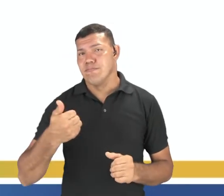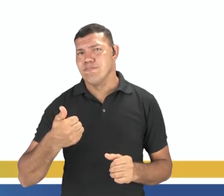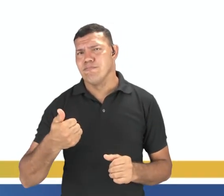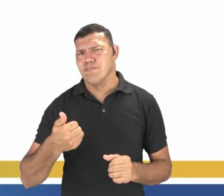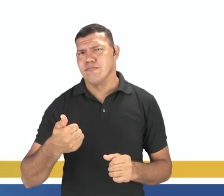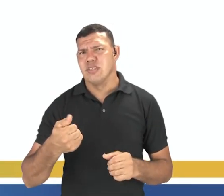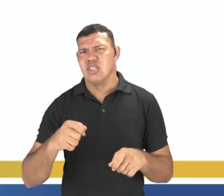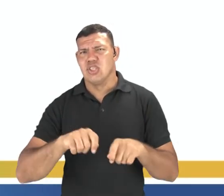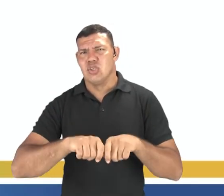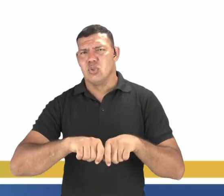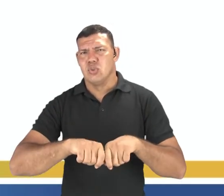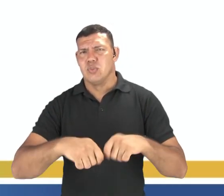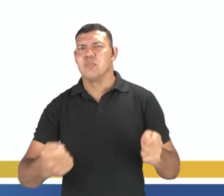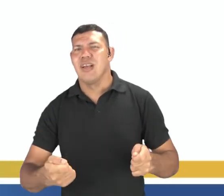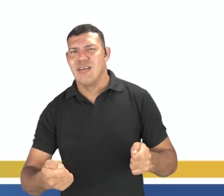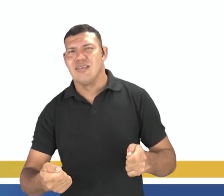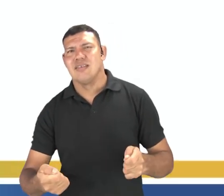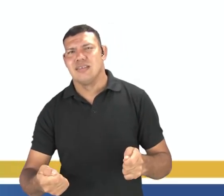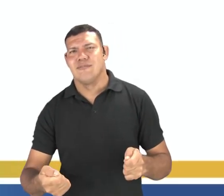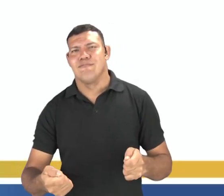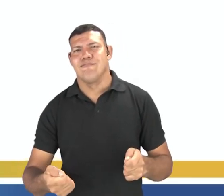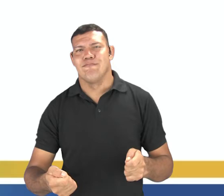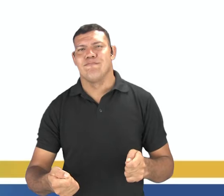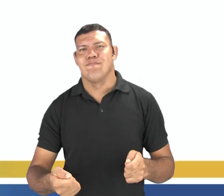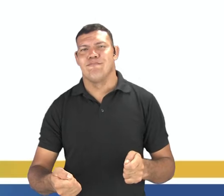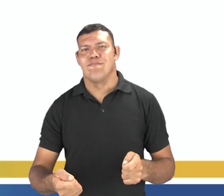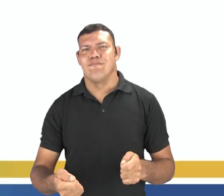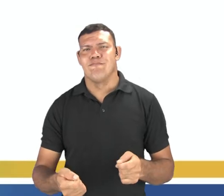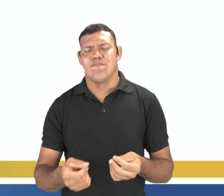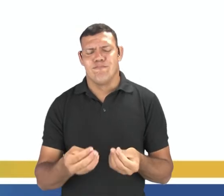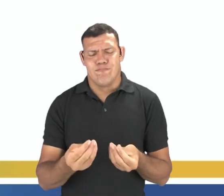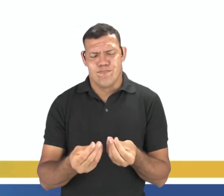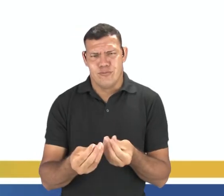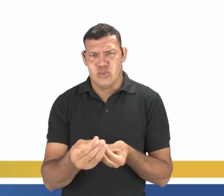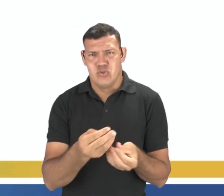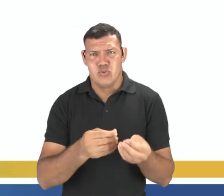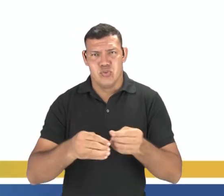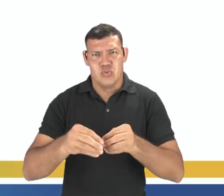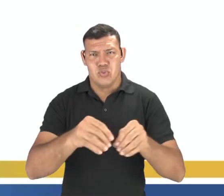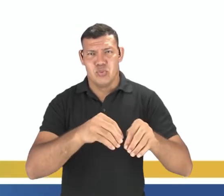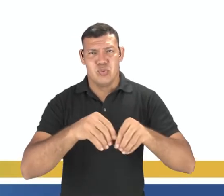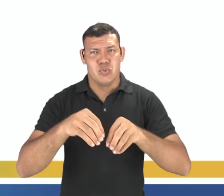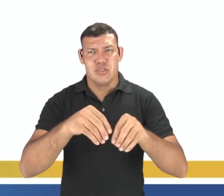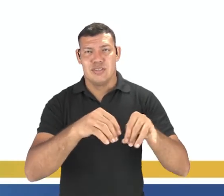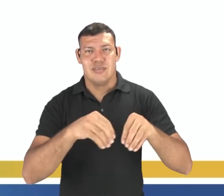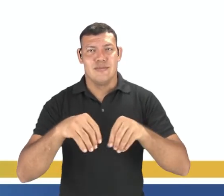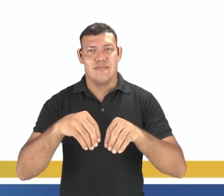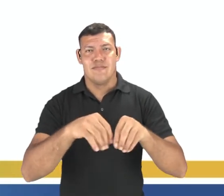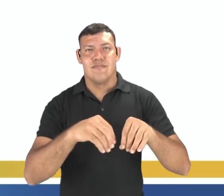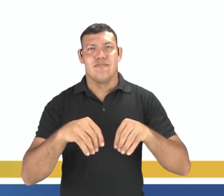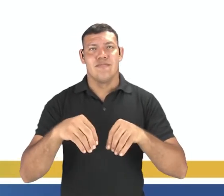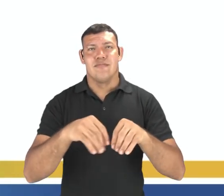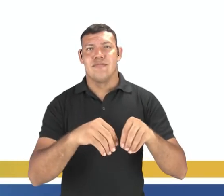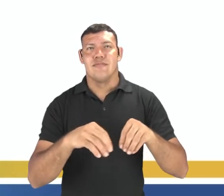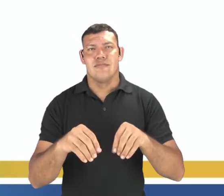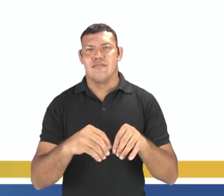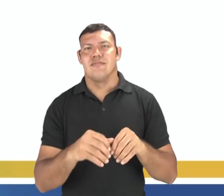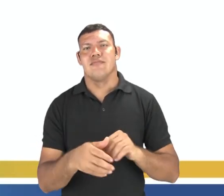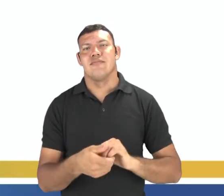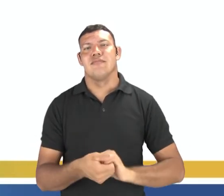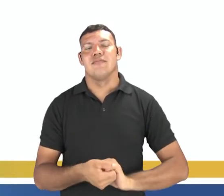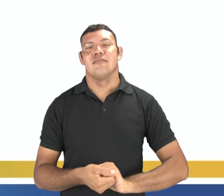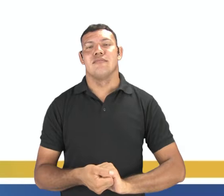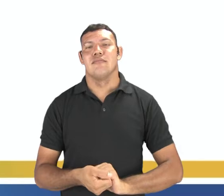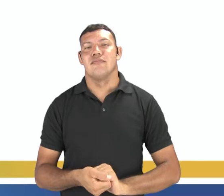uma ruptura, permanecendo apenas pequenos fragmentos no local chamado de carúncula